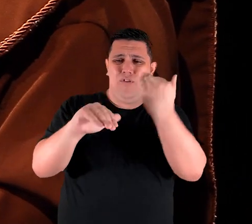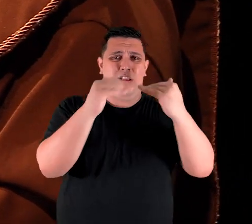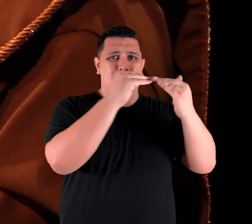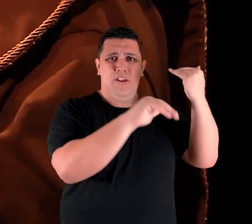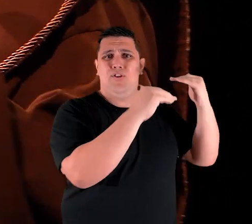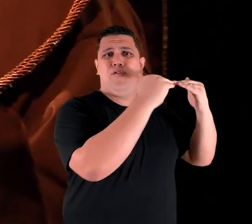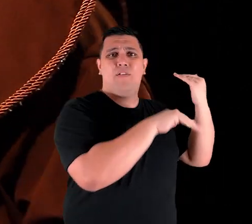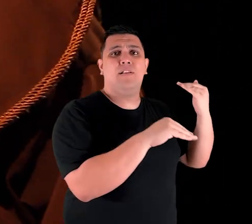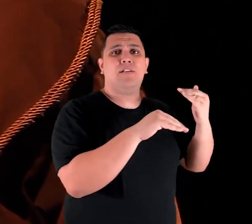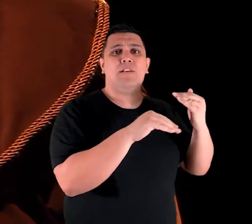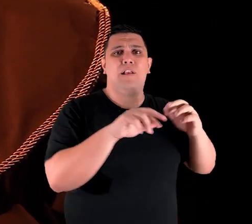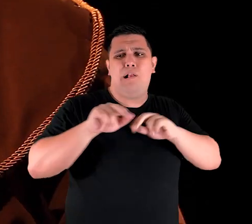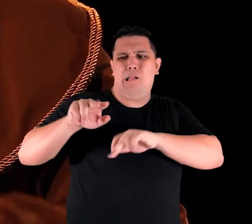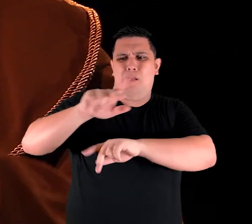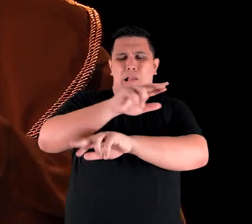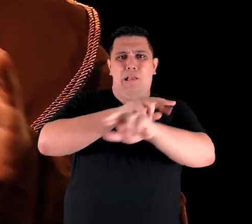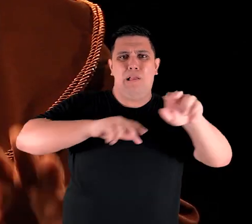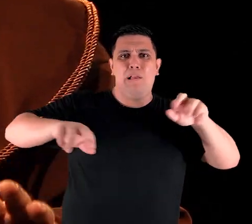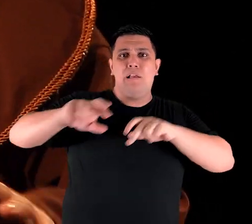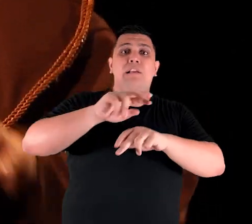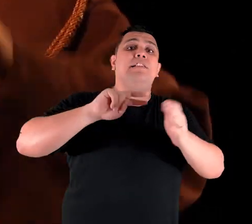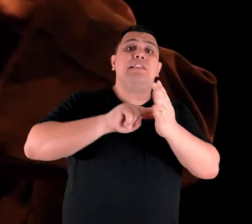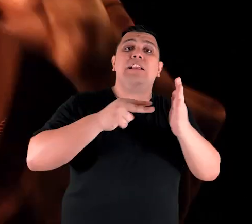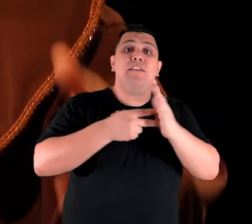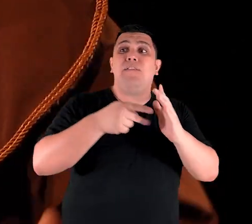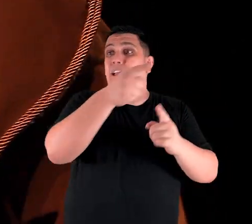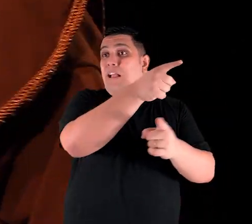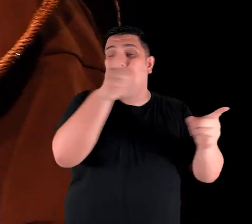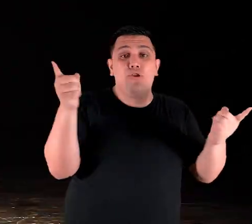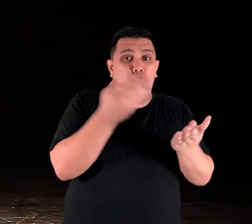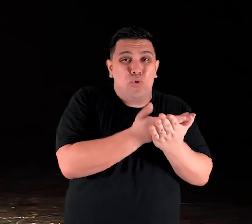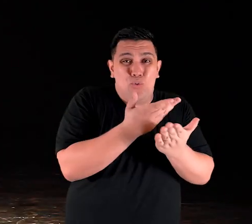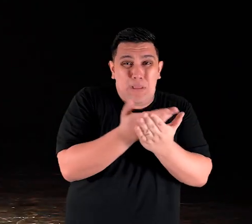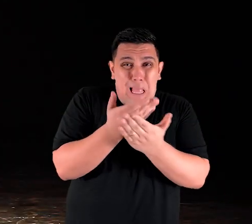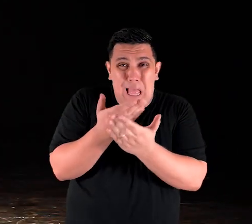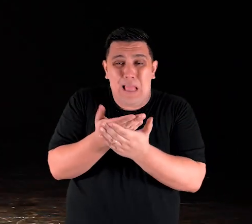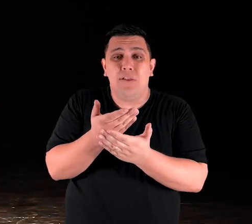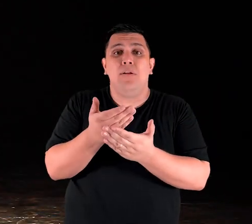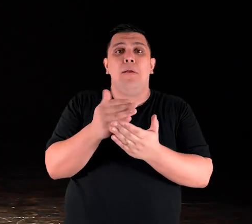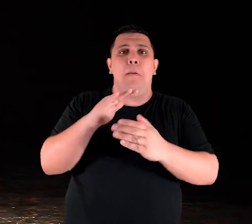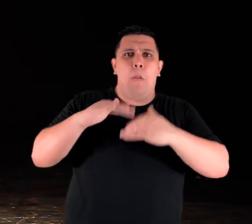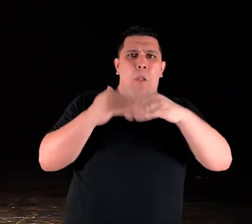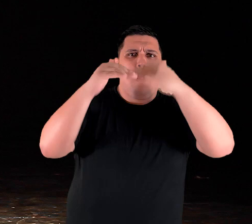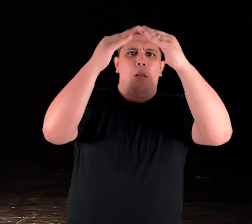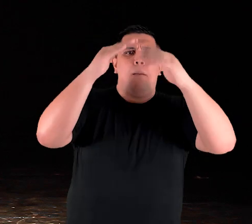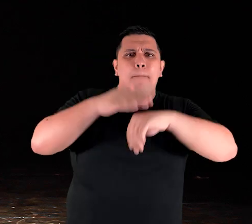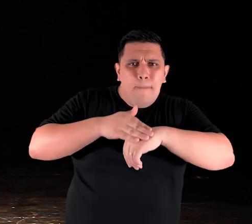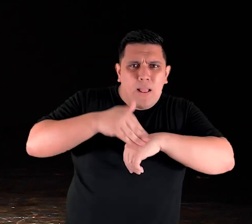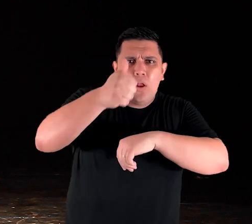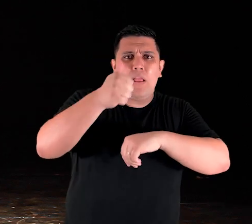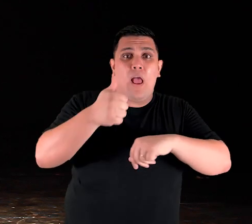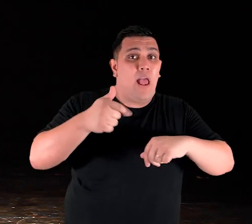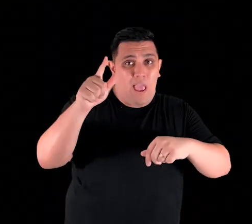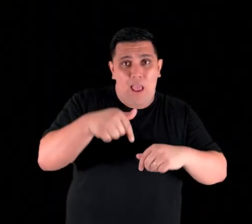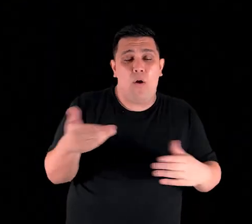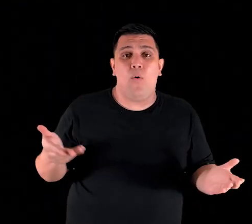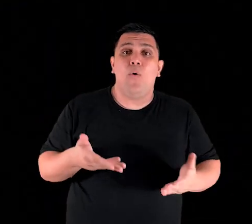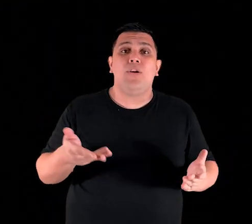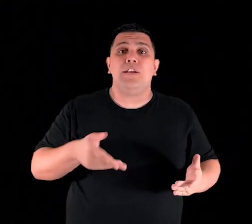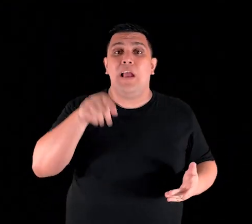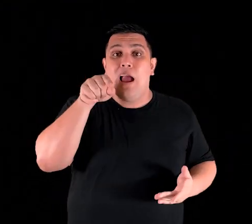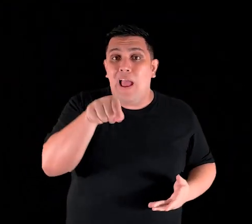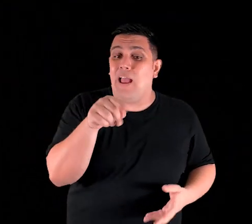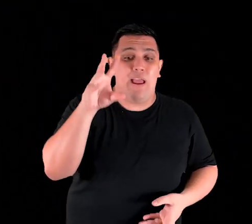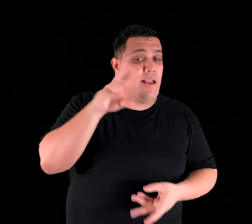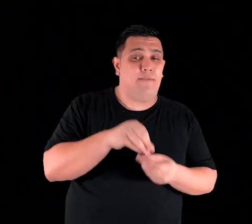diversificam, isso quer dizer que eles estão sendo estudados, melhorados, aprimorados. E isso é ótimo. É